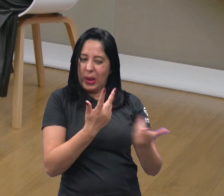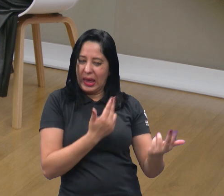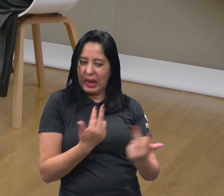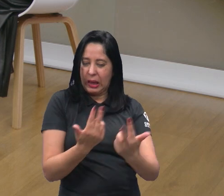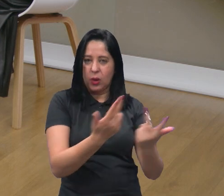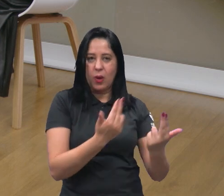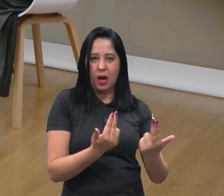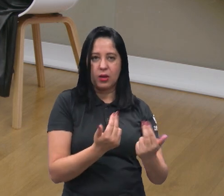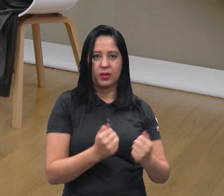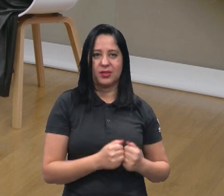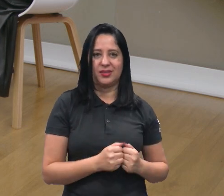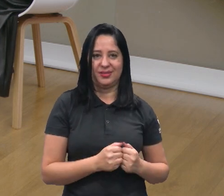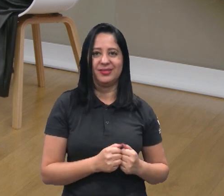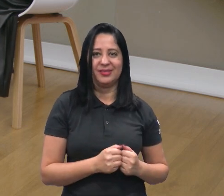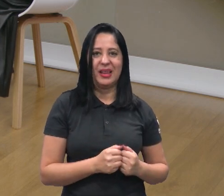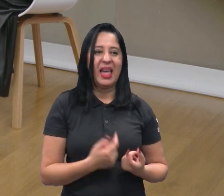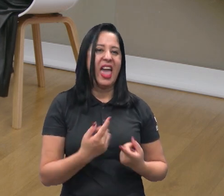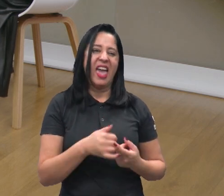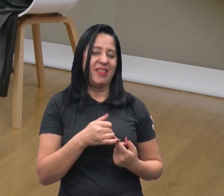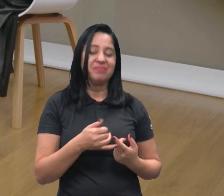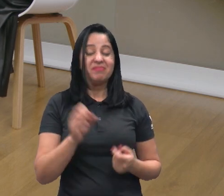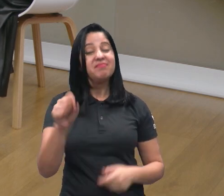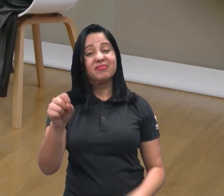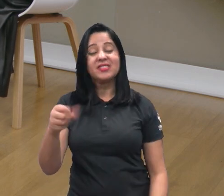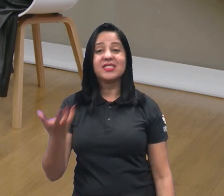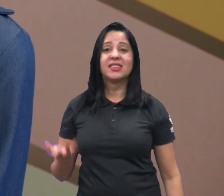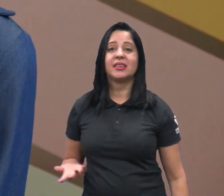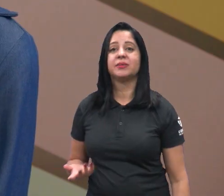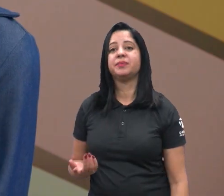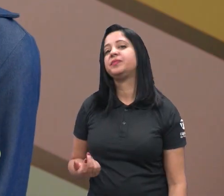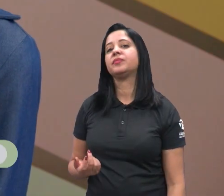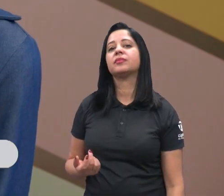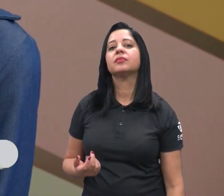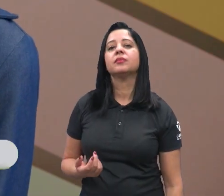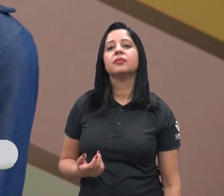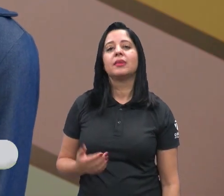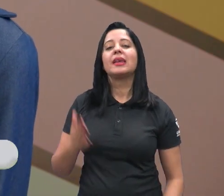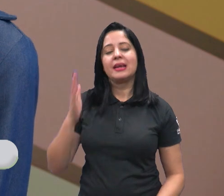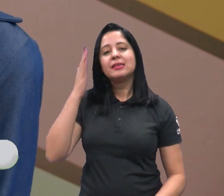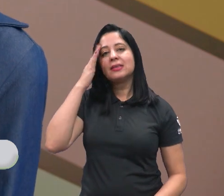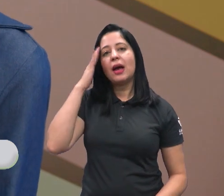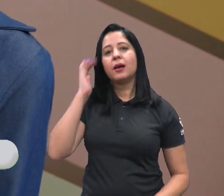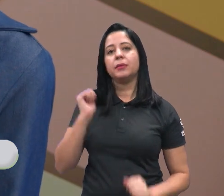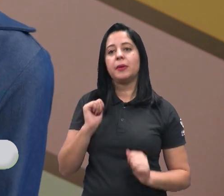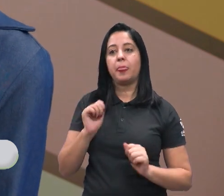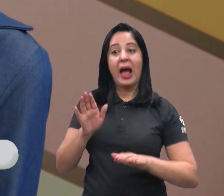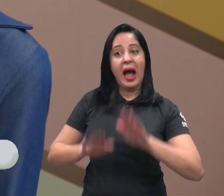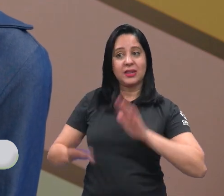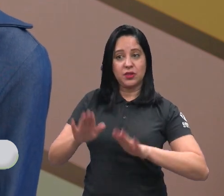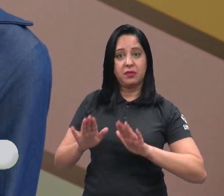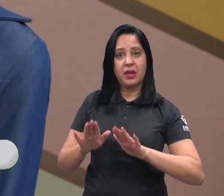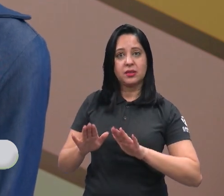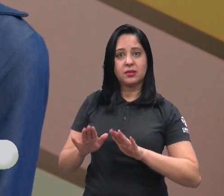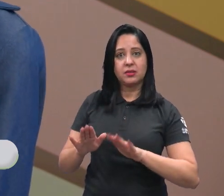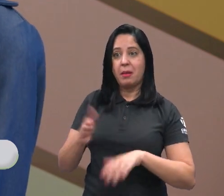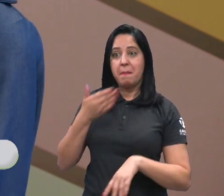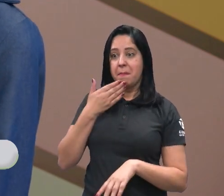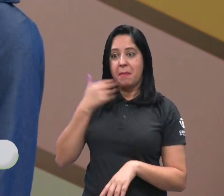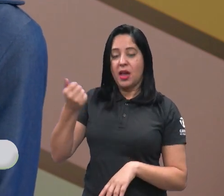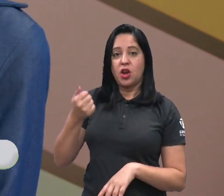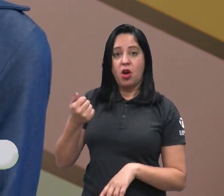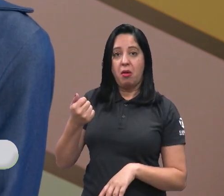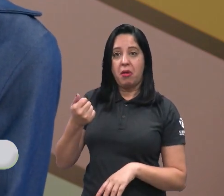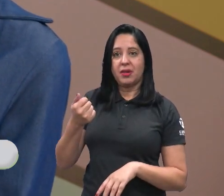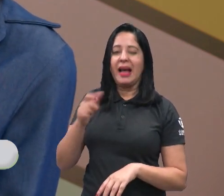pelo maior pedaço para um... Exatamente. Ou, se não, em alguns lugares, pegar o primeiro pedaço para ela mesmo, o pedaço maior